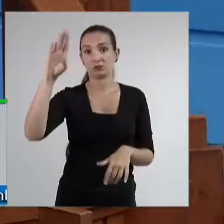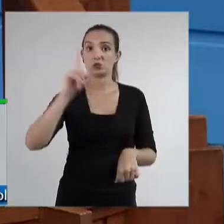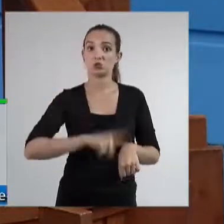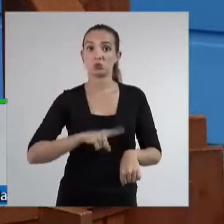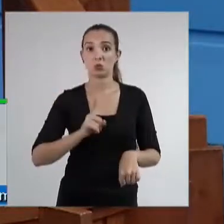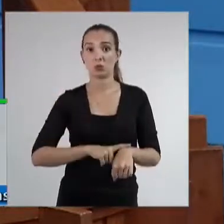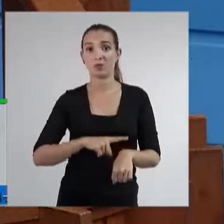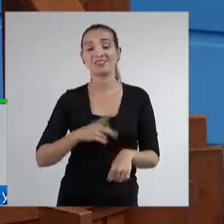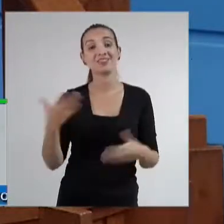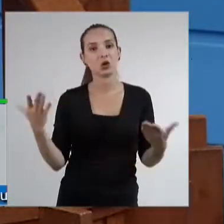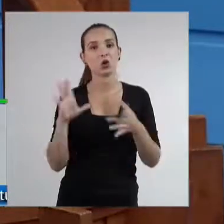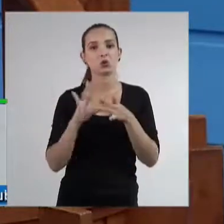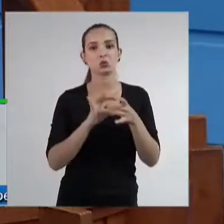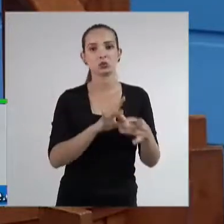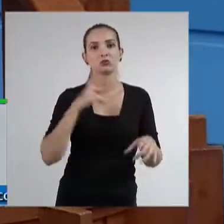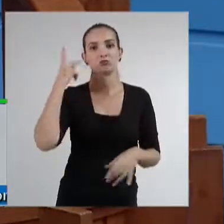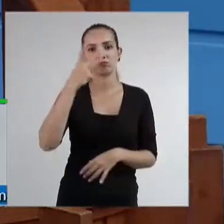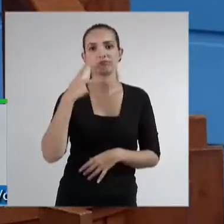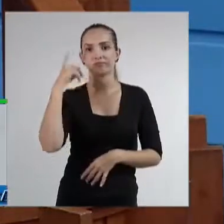político difícil que vivemos.